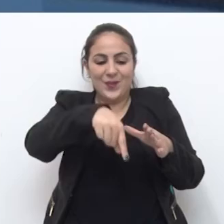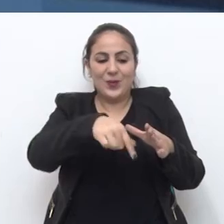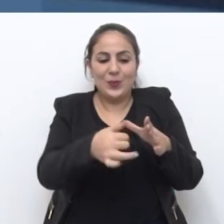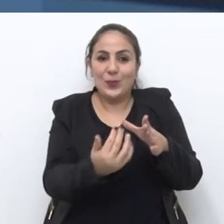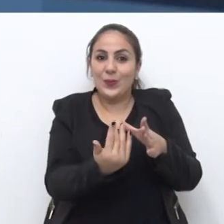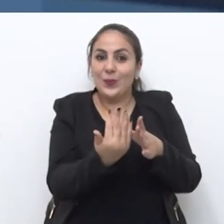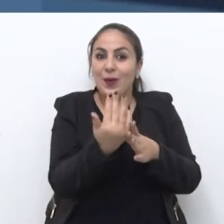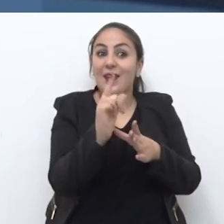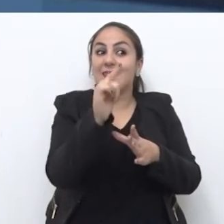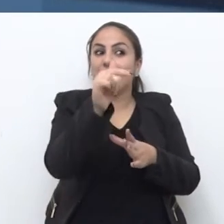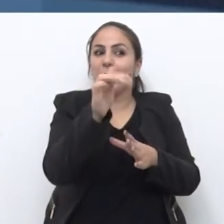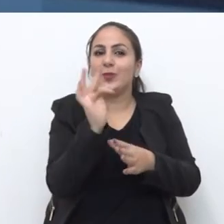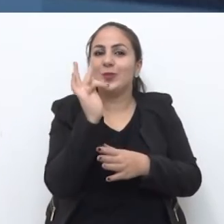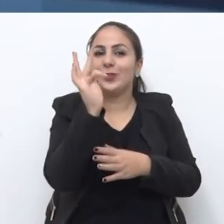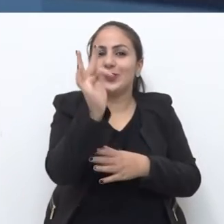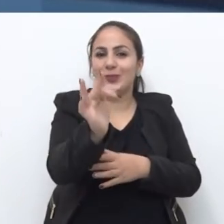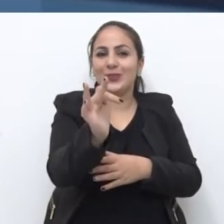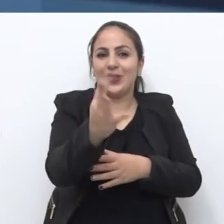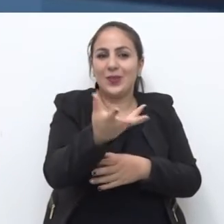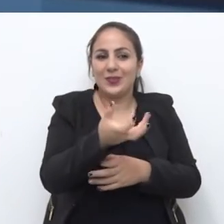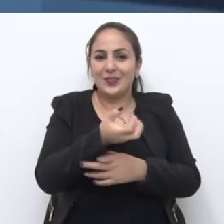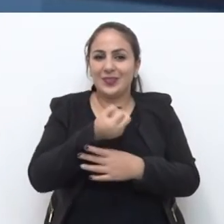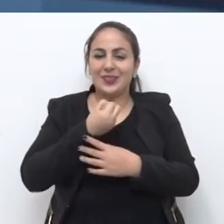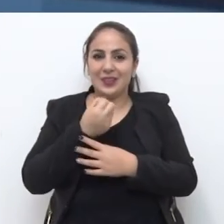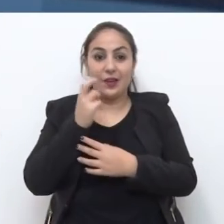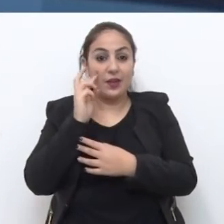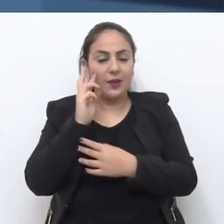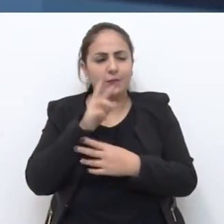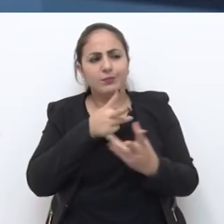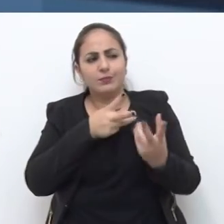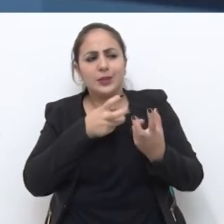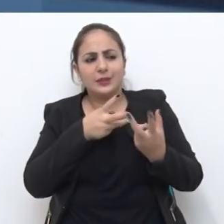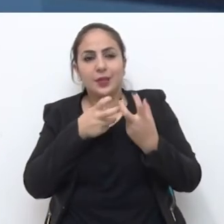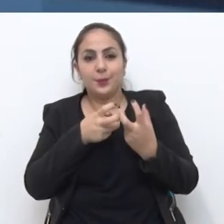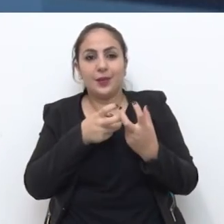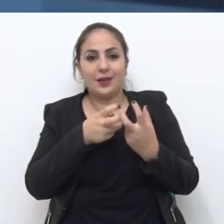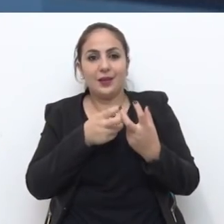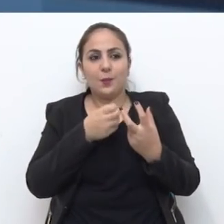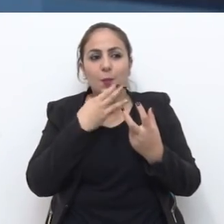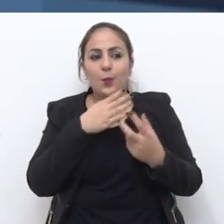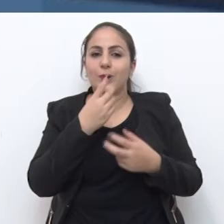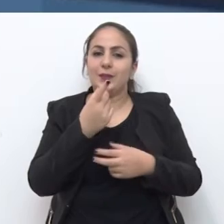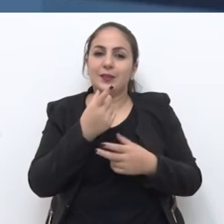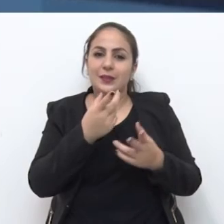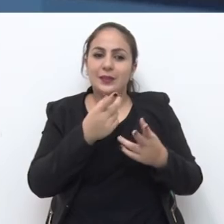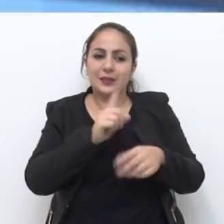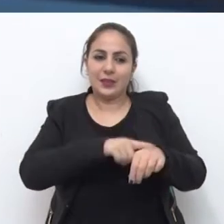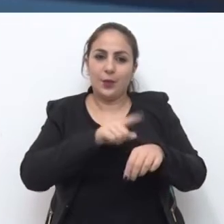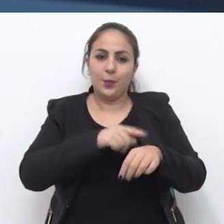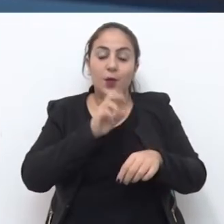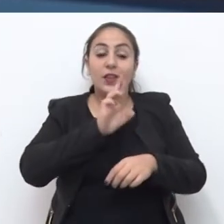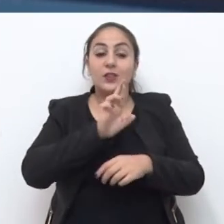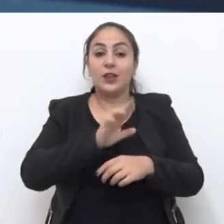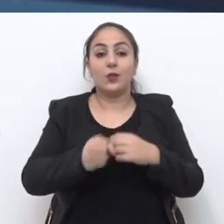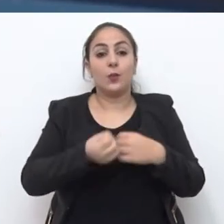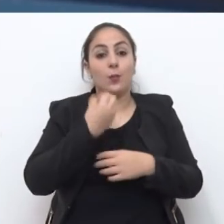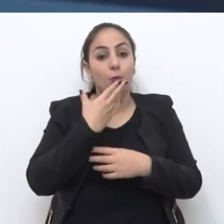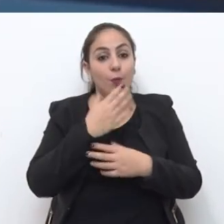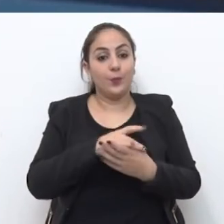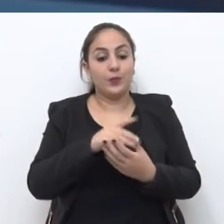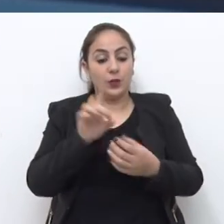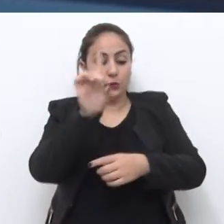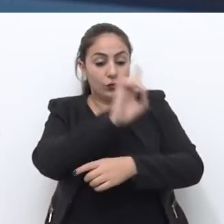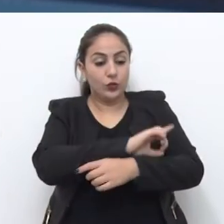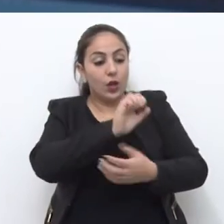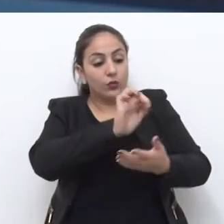sementinha que a gente está plantando, mas que com certeza, se for implantado por um tempo, vai repercutir por muito tempo. Que durante o